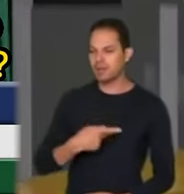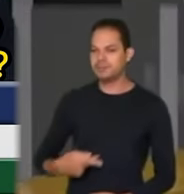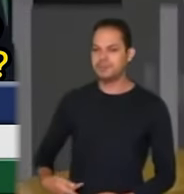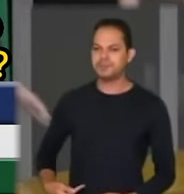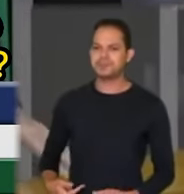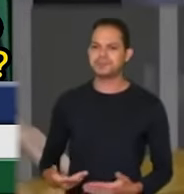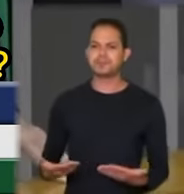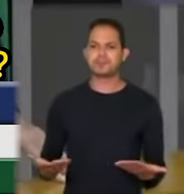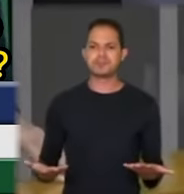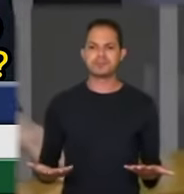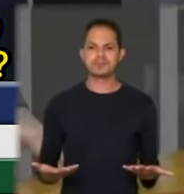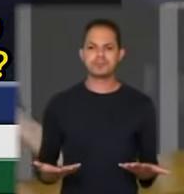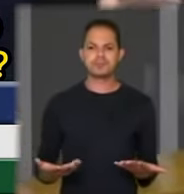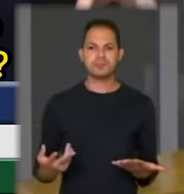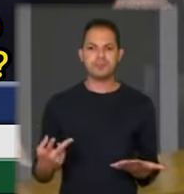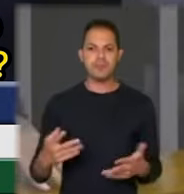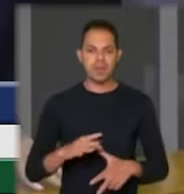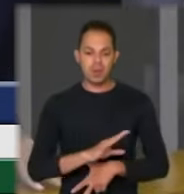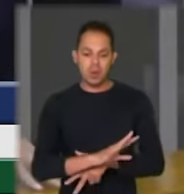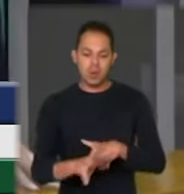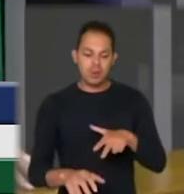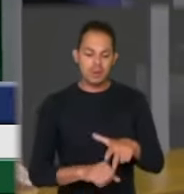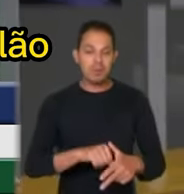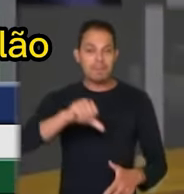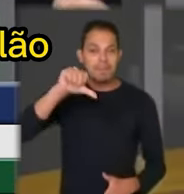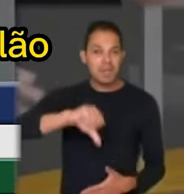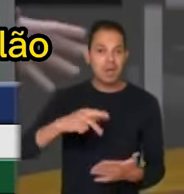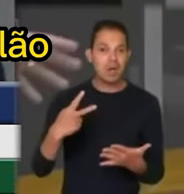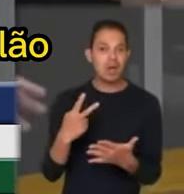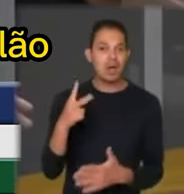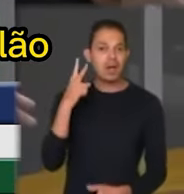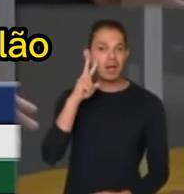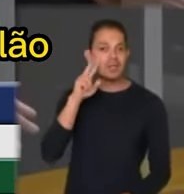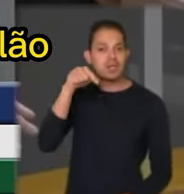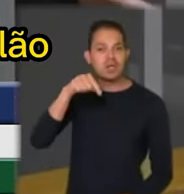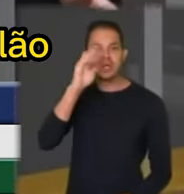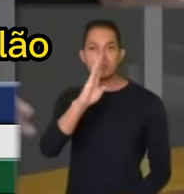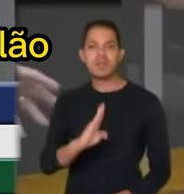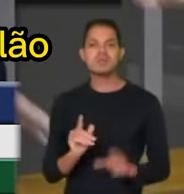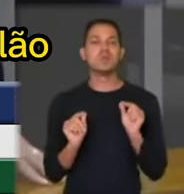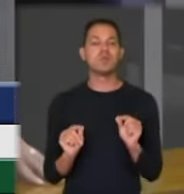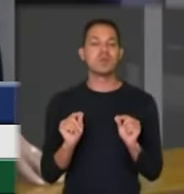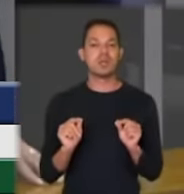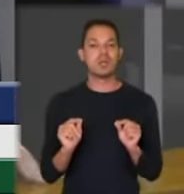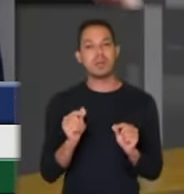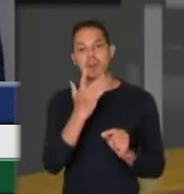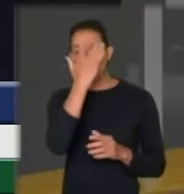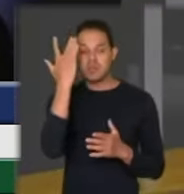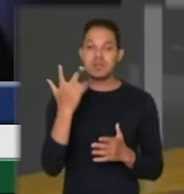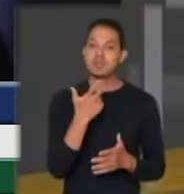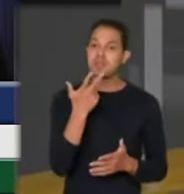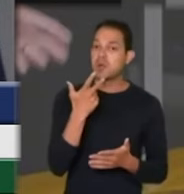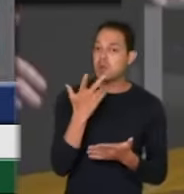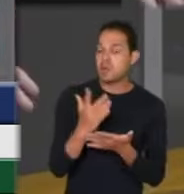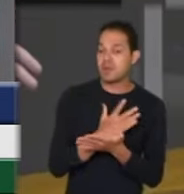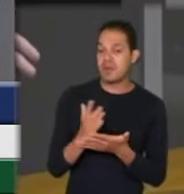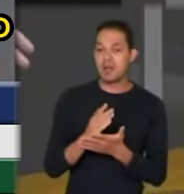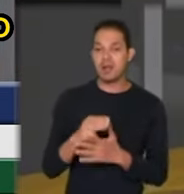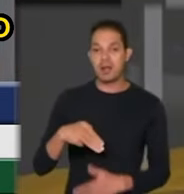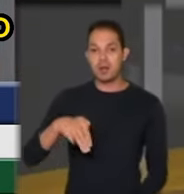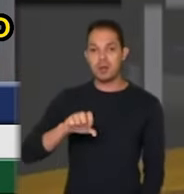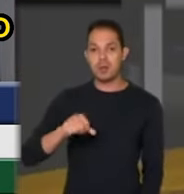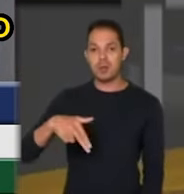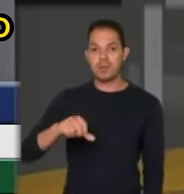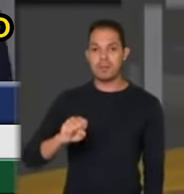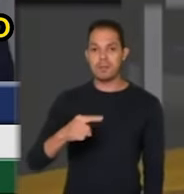maior caso de corrupção da nossa história? Há quem diga que foi o Mensalão, a compra de votos que